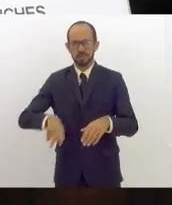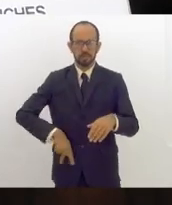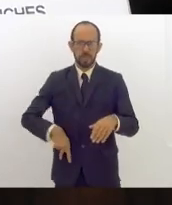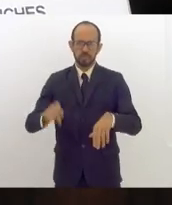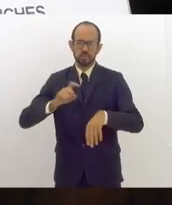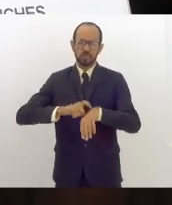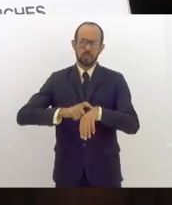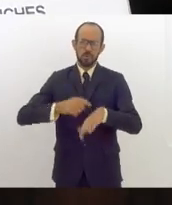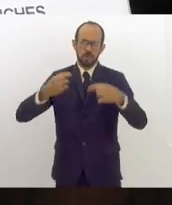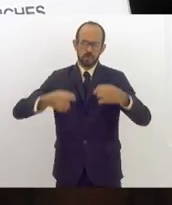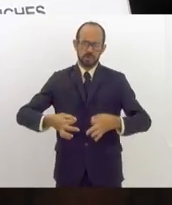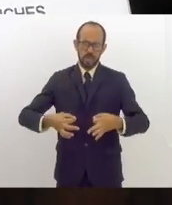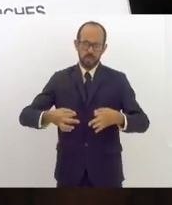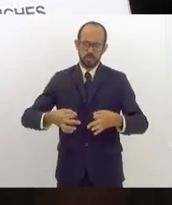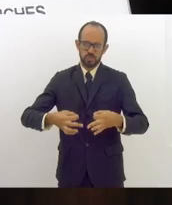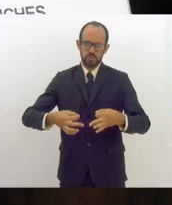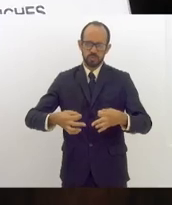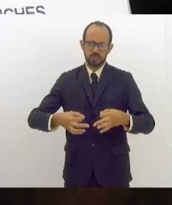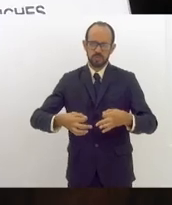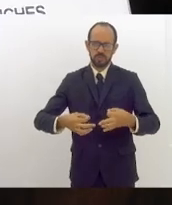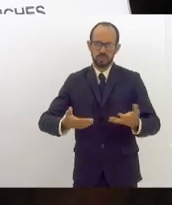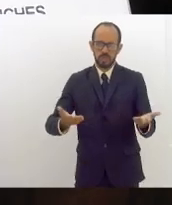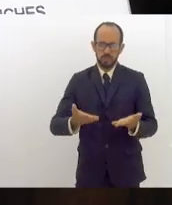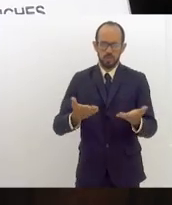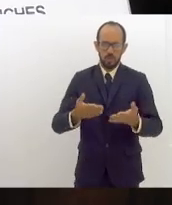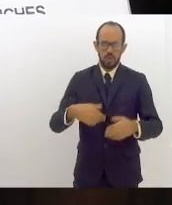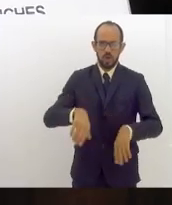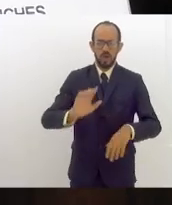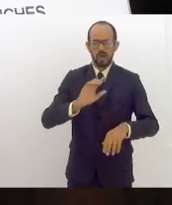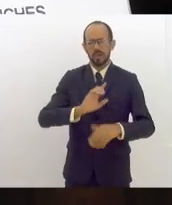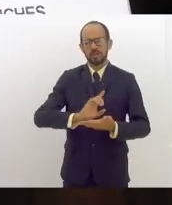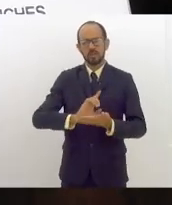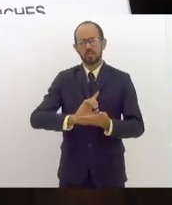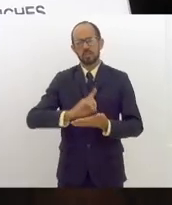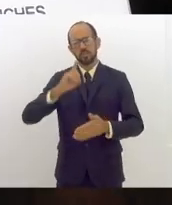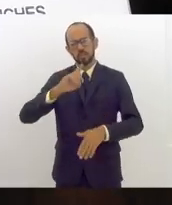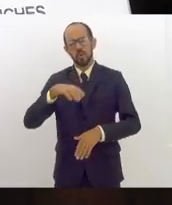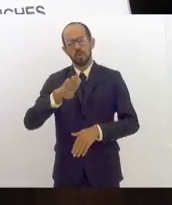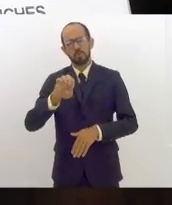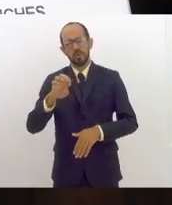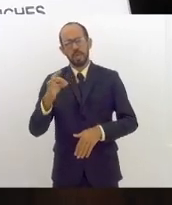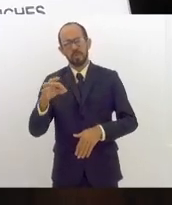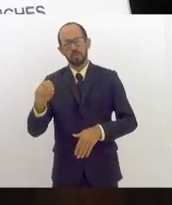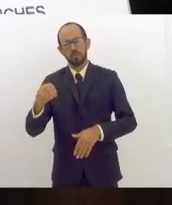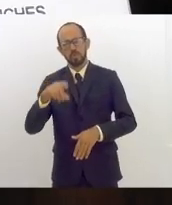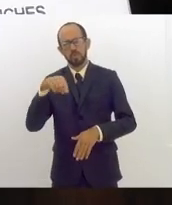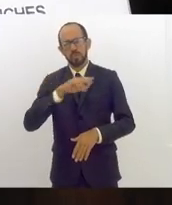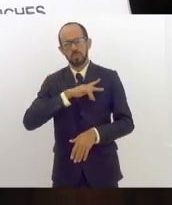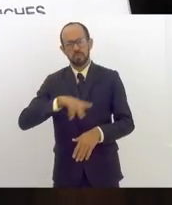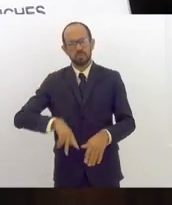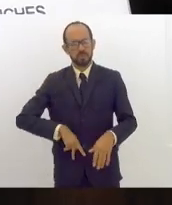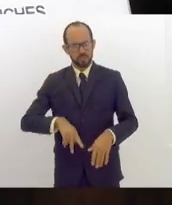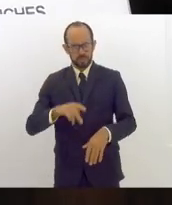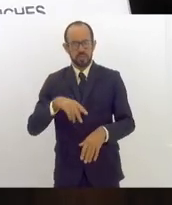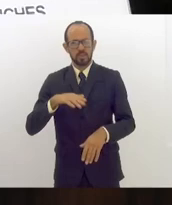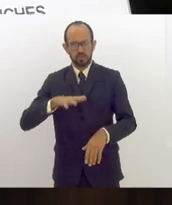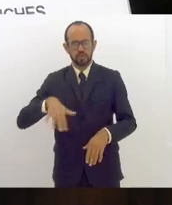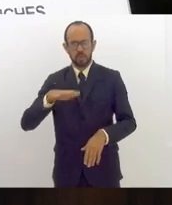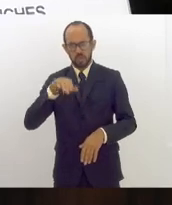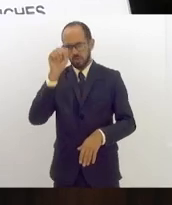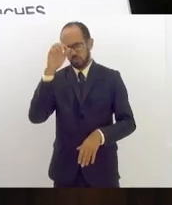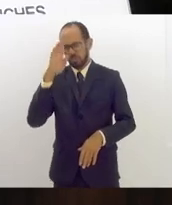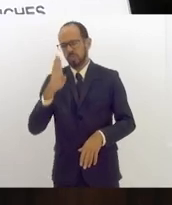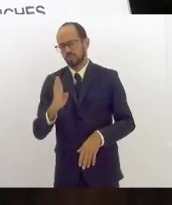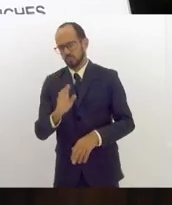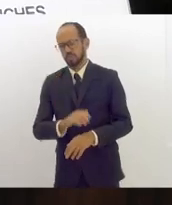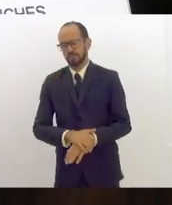não poderia ter um presidente Nacional melhor do que Beto Simonetti nesse momento tão conflagrado né do país então fica aqui